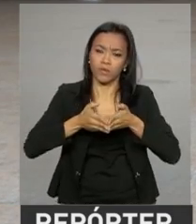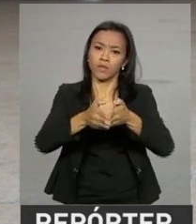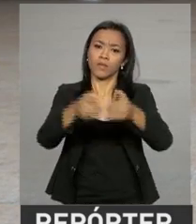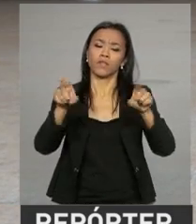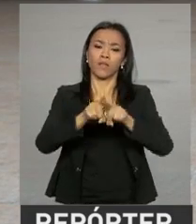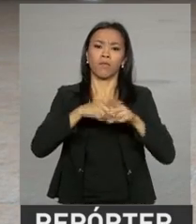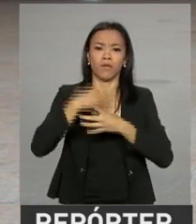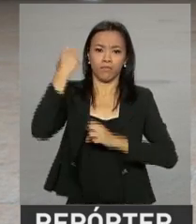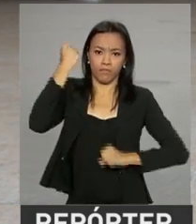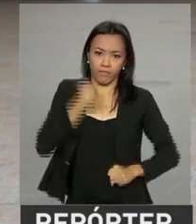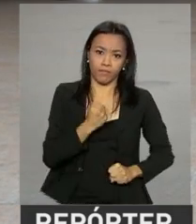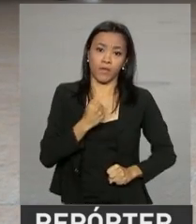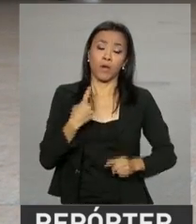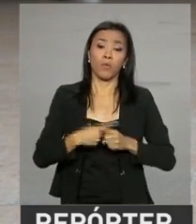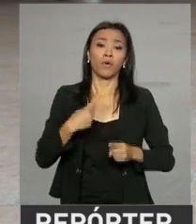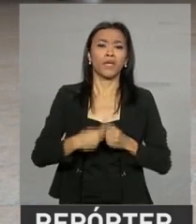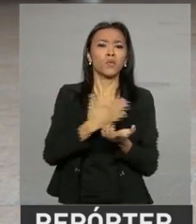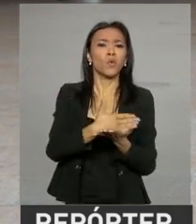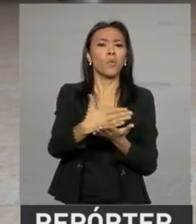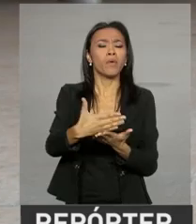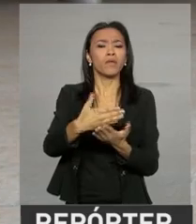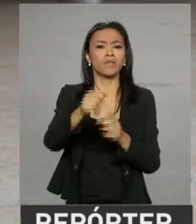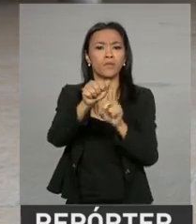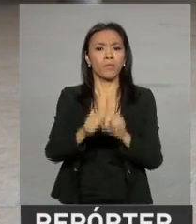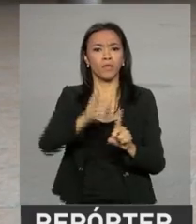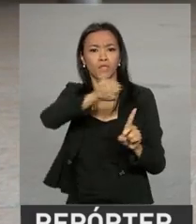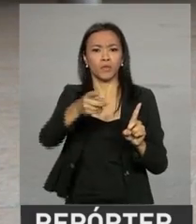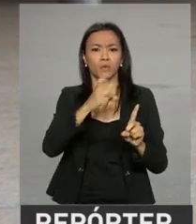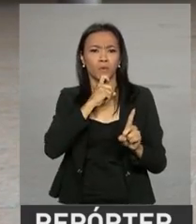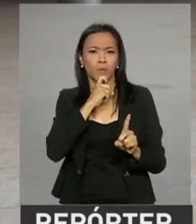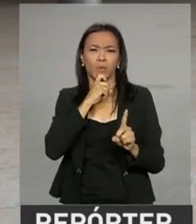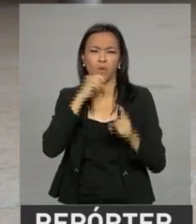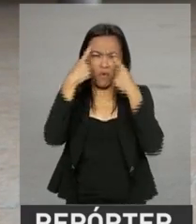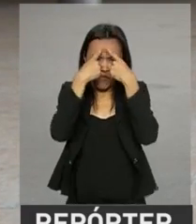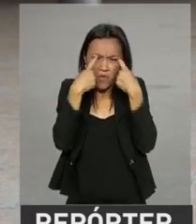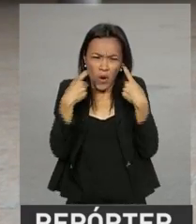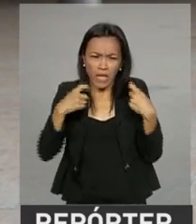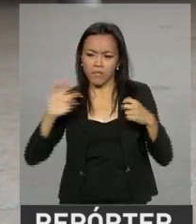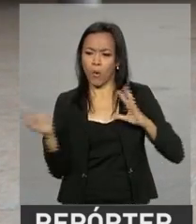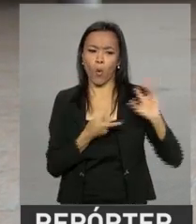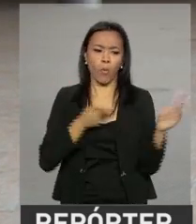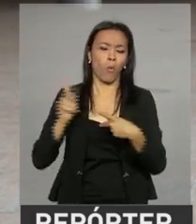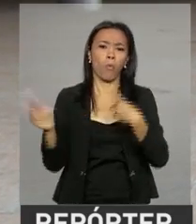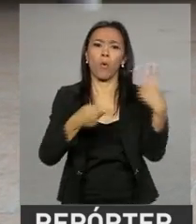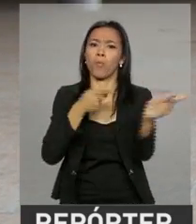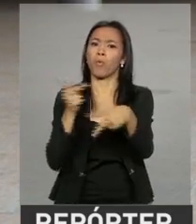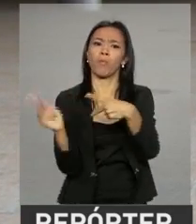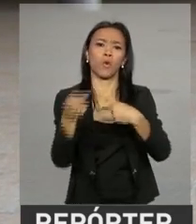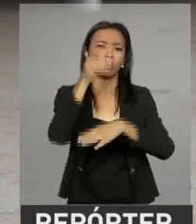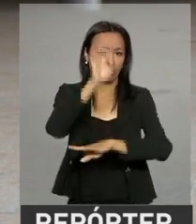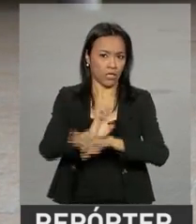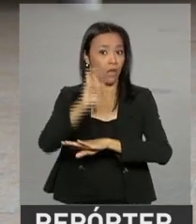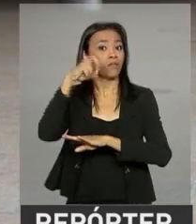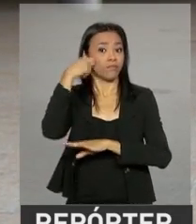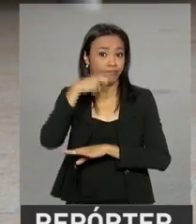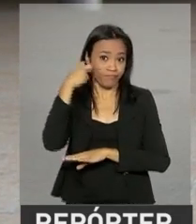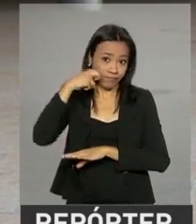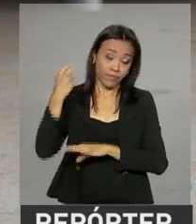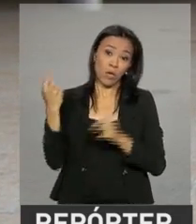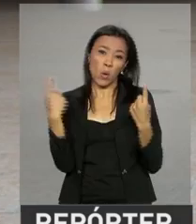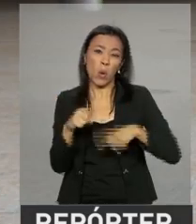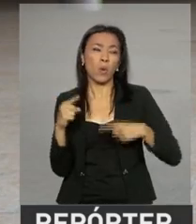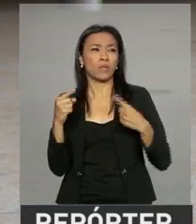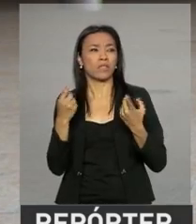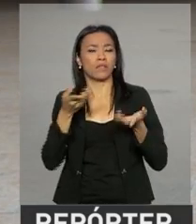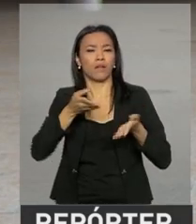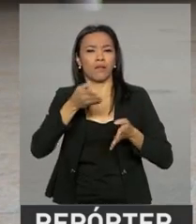cidades vizinhas, porque desde o começo de julho, uma onda de violência ataca a cidade, com ataques contra prédios